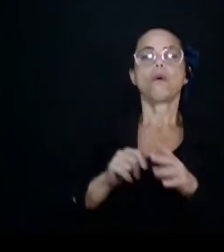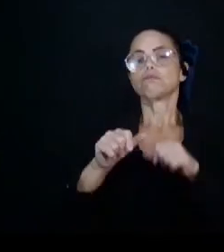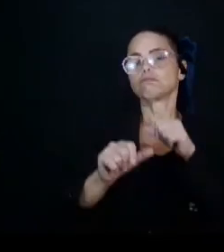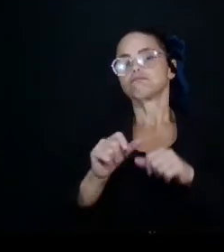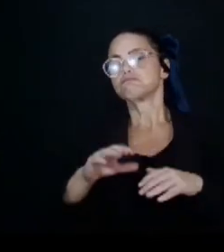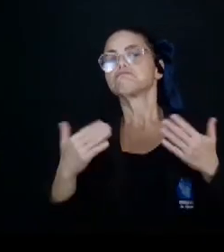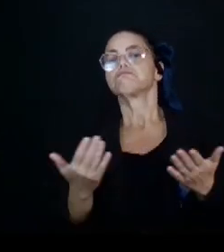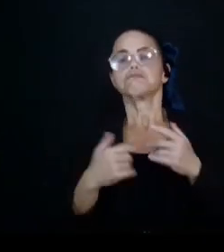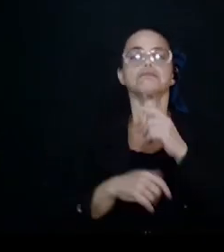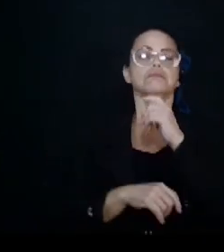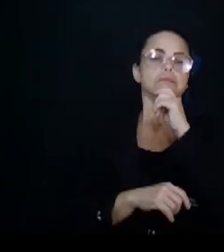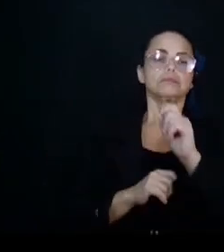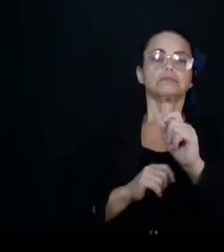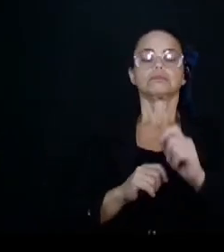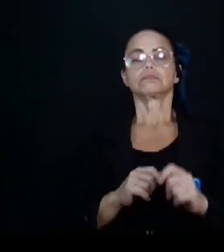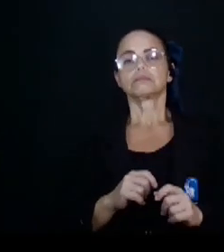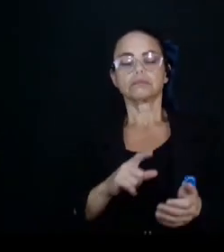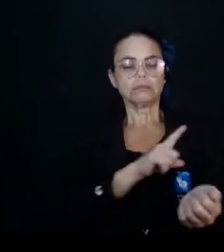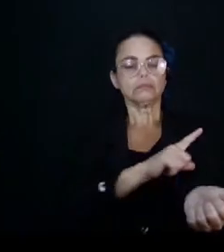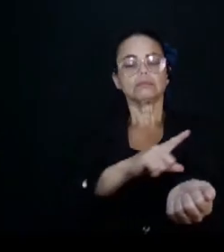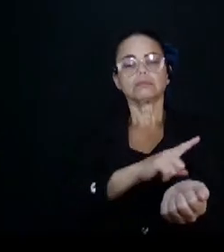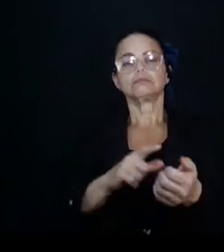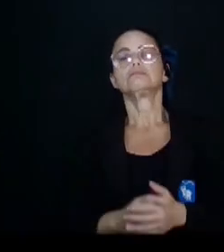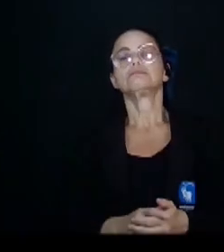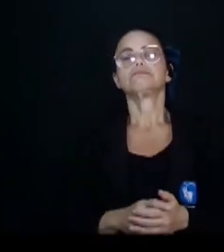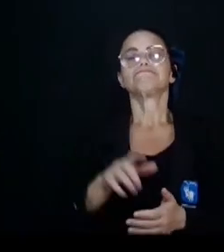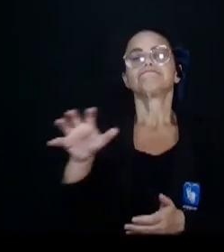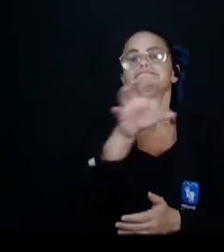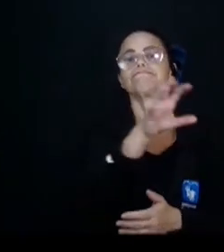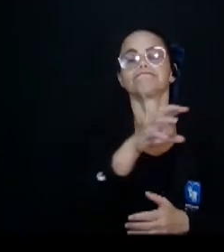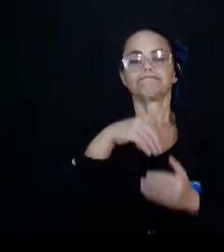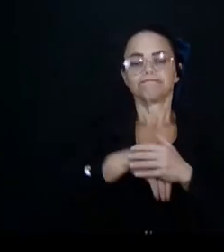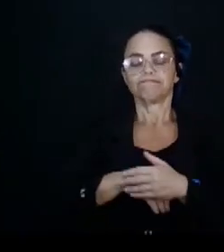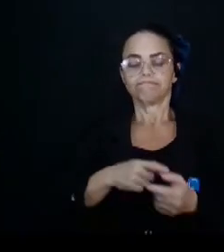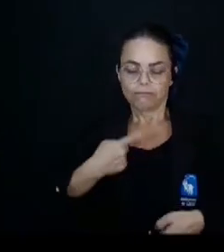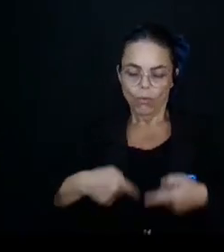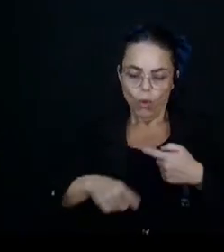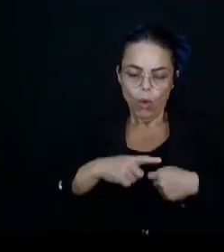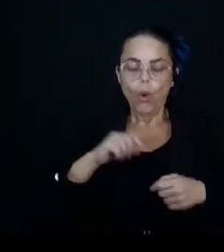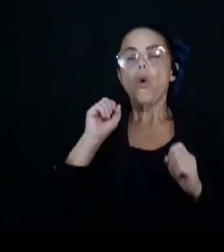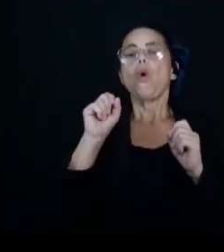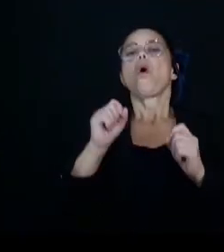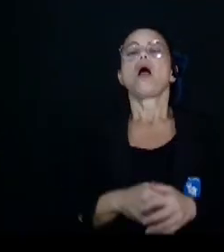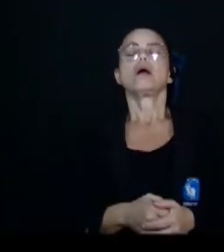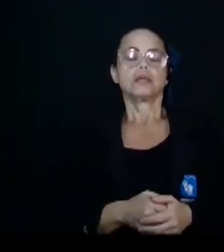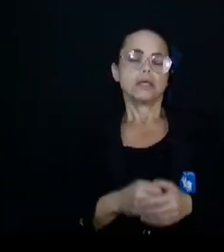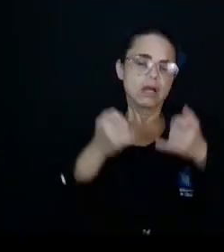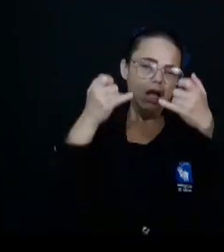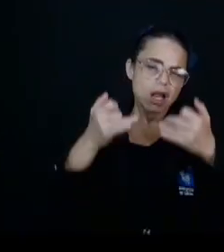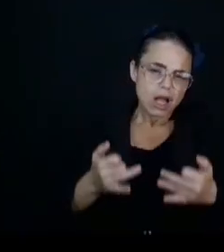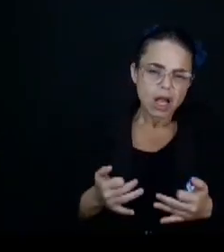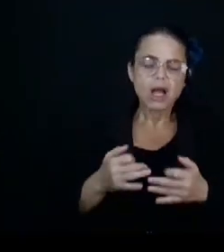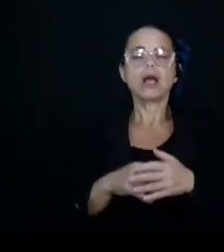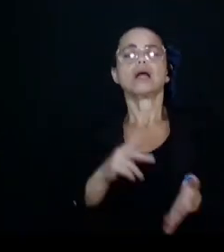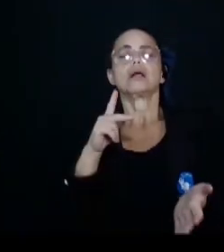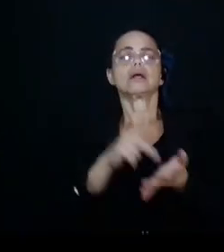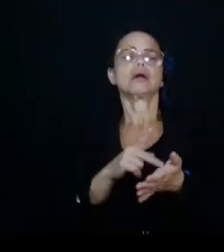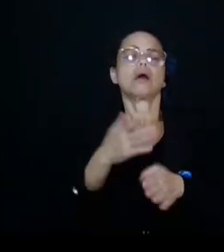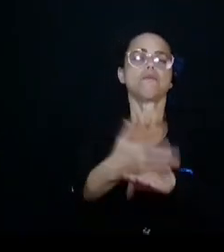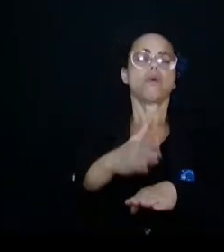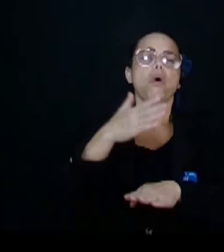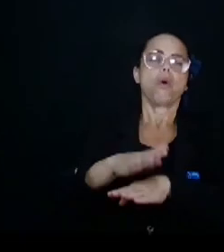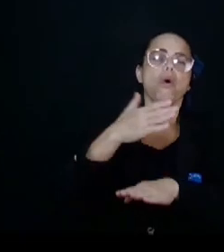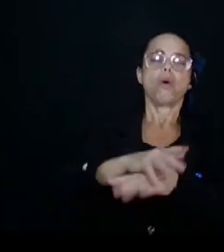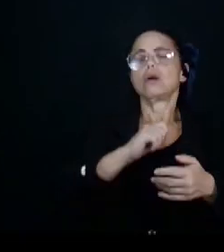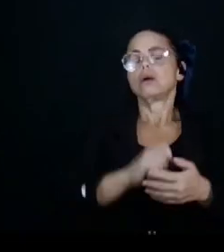a leucemia ela causa no organismo? Como que é feito, assim, falando de fato na prática mesmo, como que funciona,